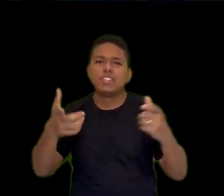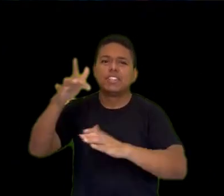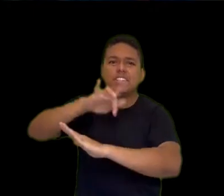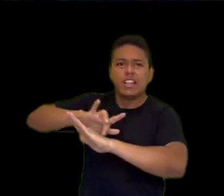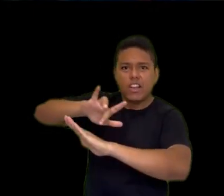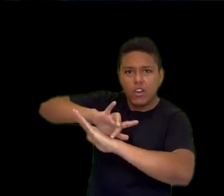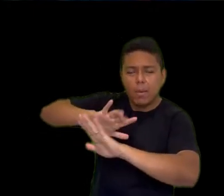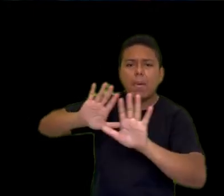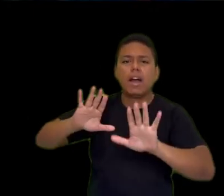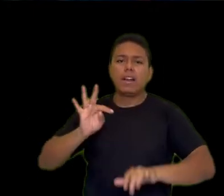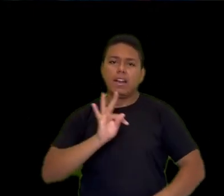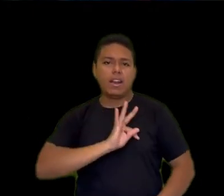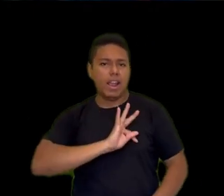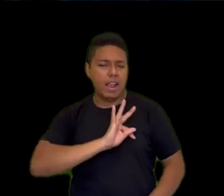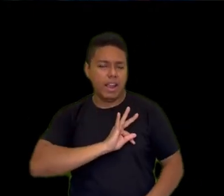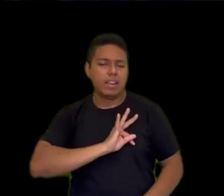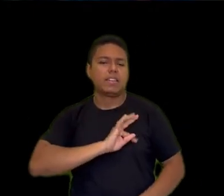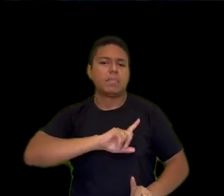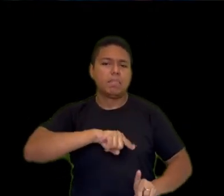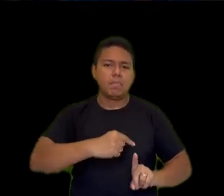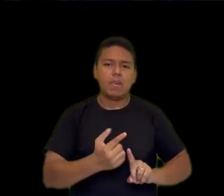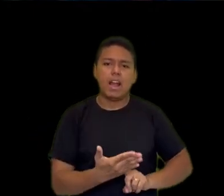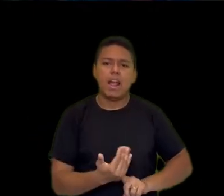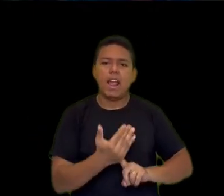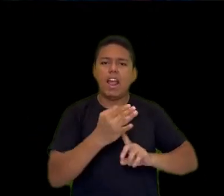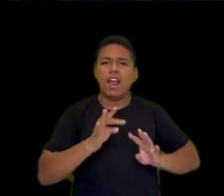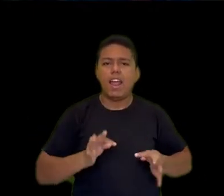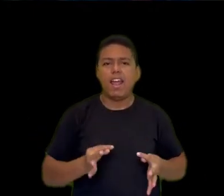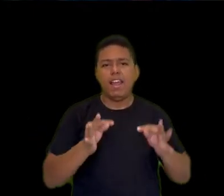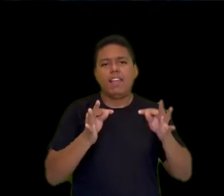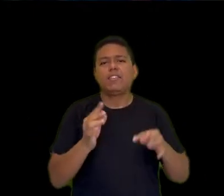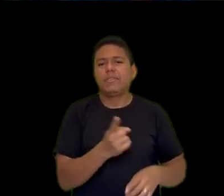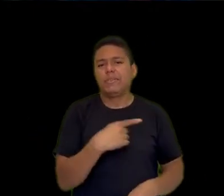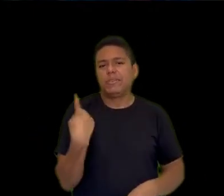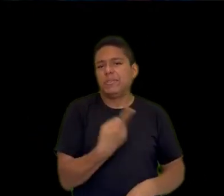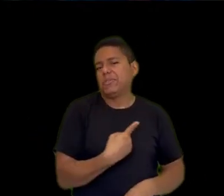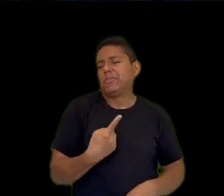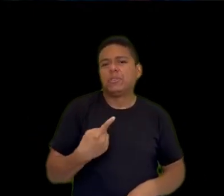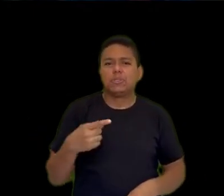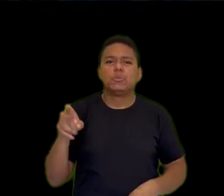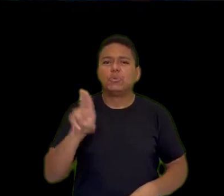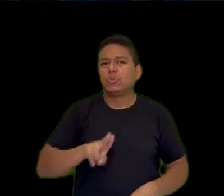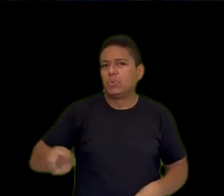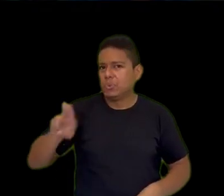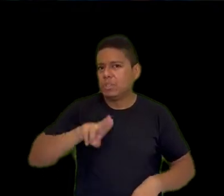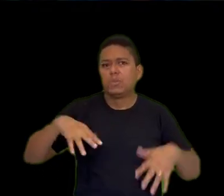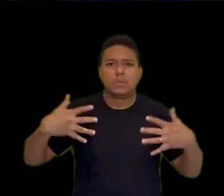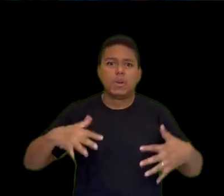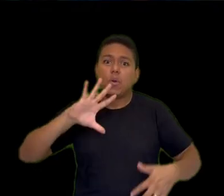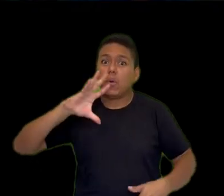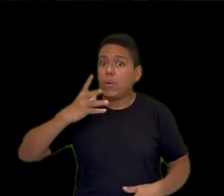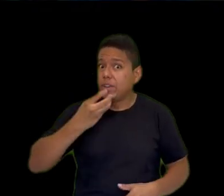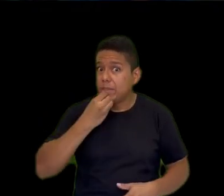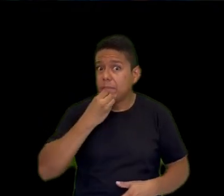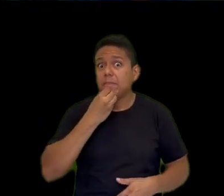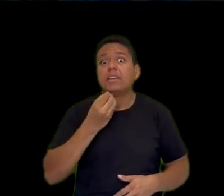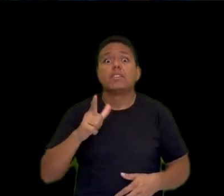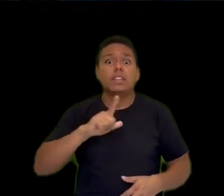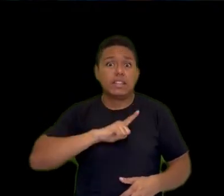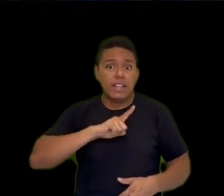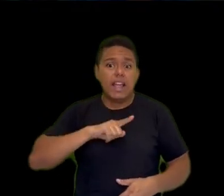né, a gente lida muito com conhecimento interdisciplinar e multiprofissional, extremamente importante na